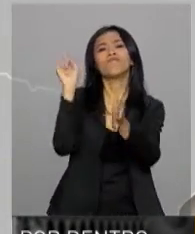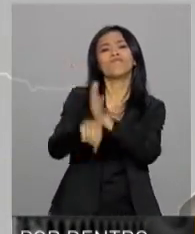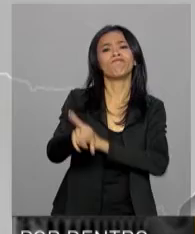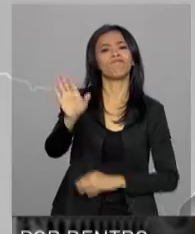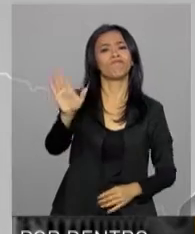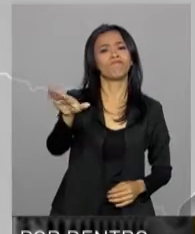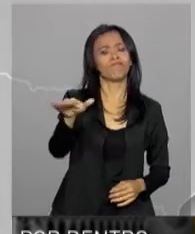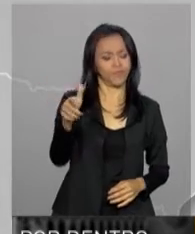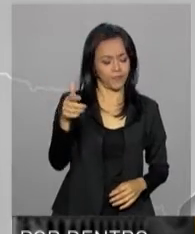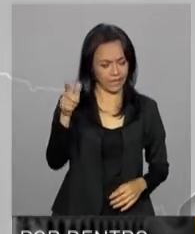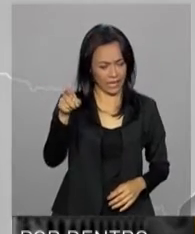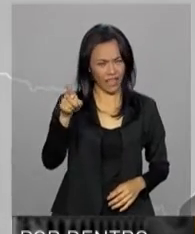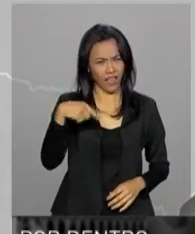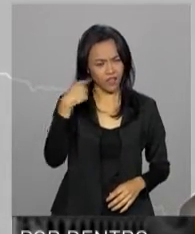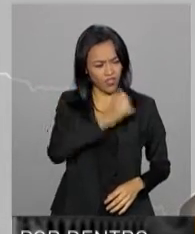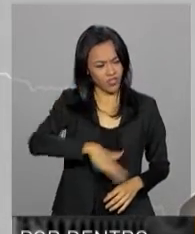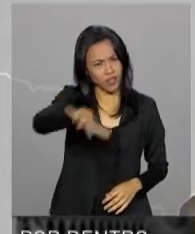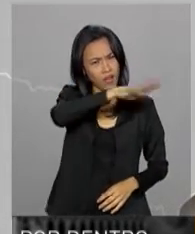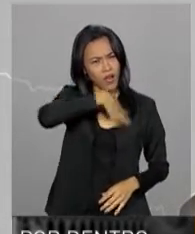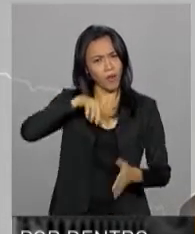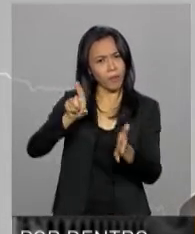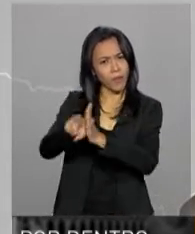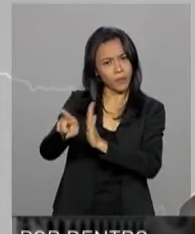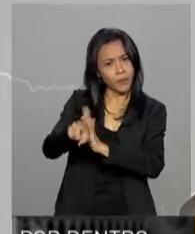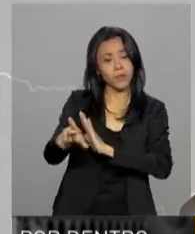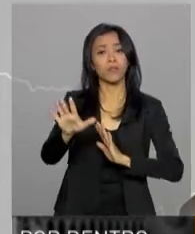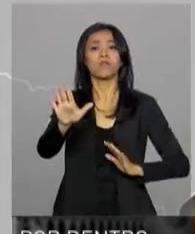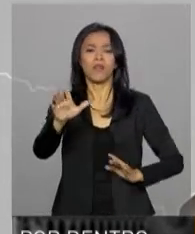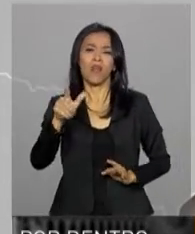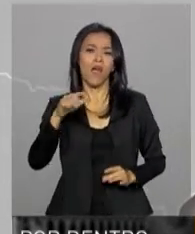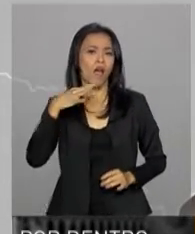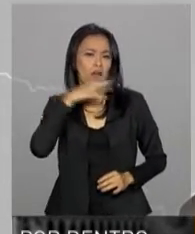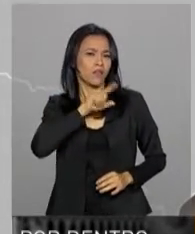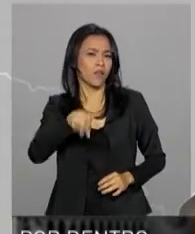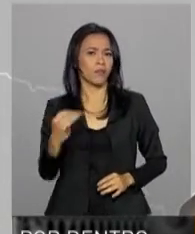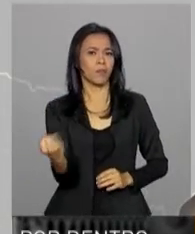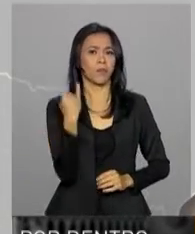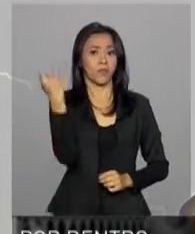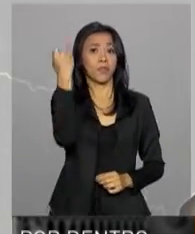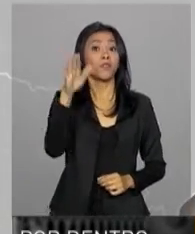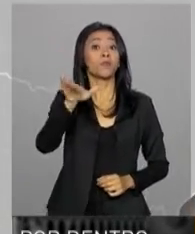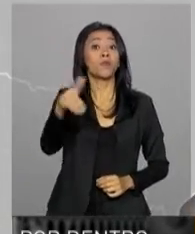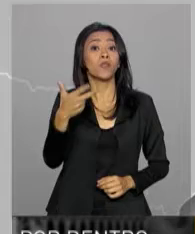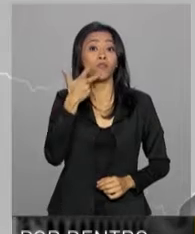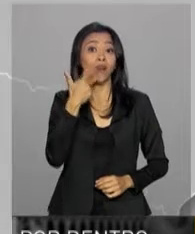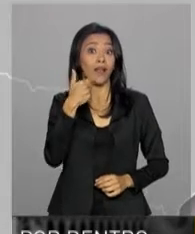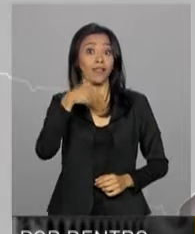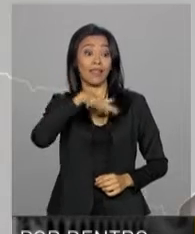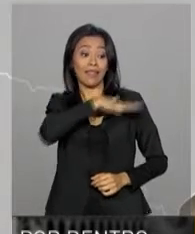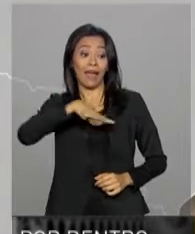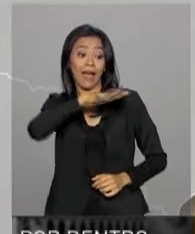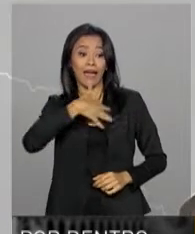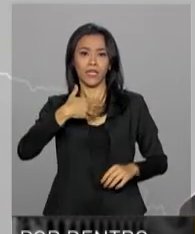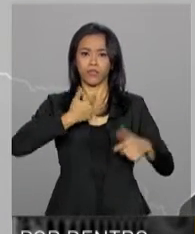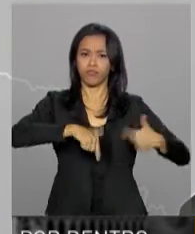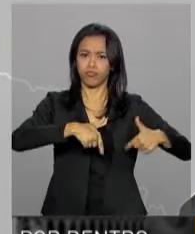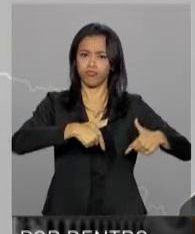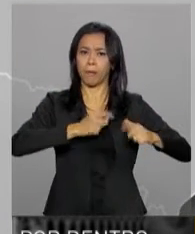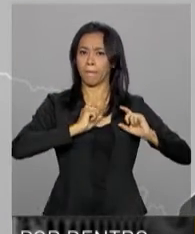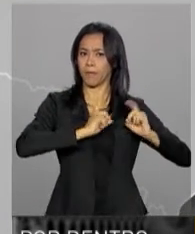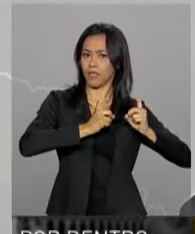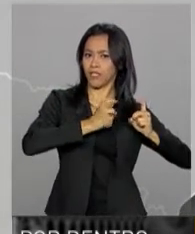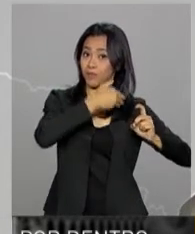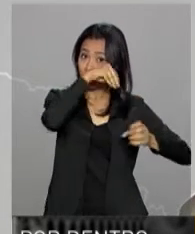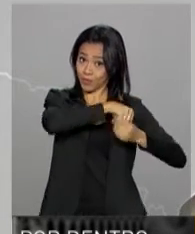pouco é genérica um pouco geral mas acho que é importante neste momento a gente está falando com alguém da área de planejamento é do